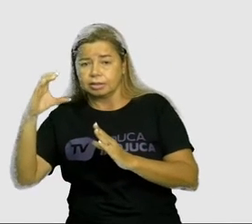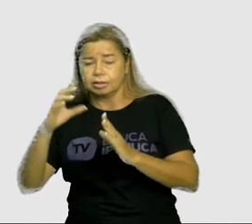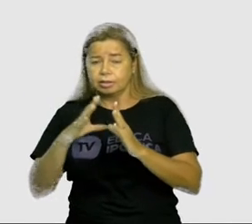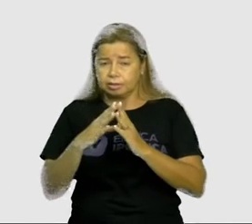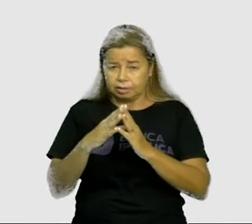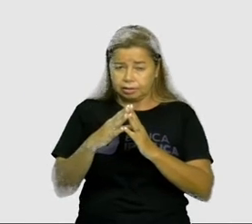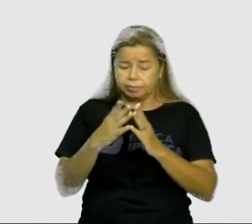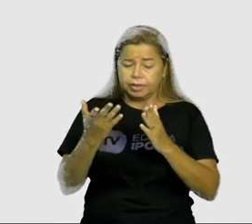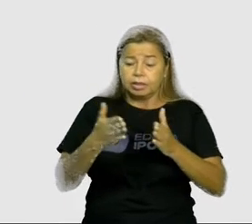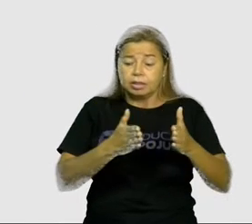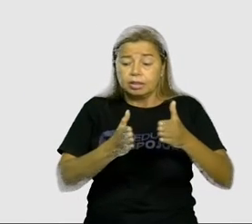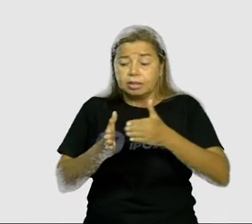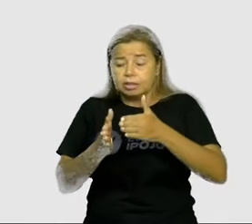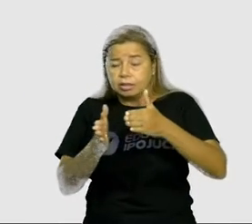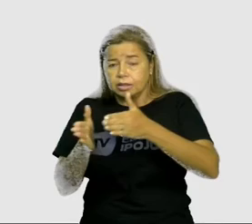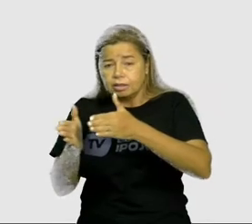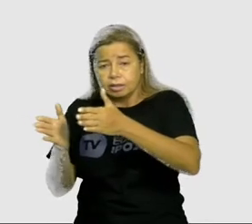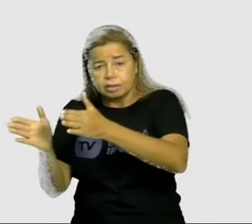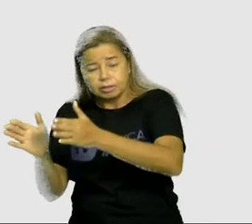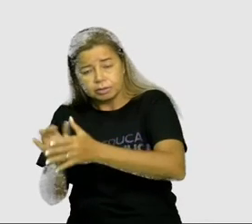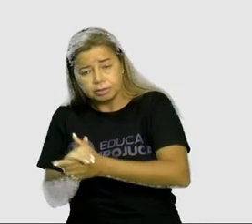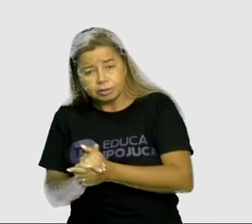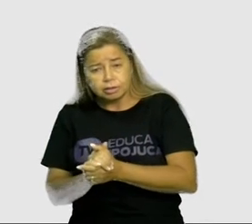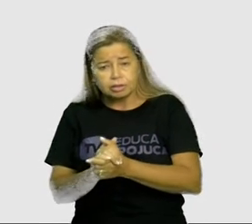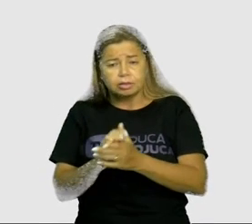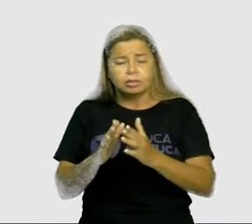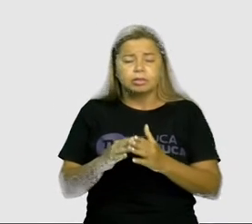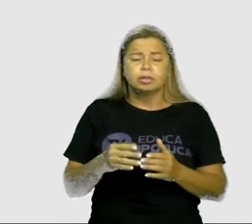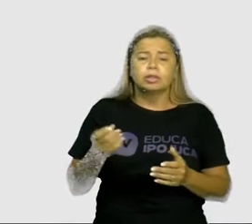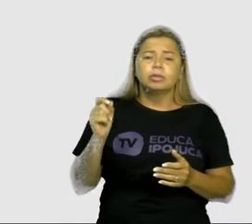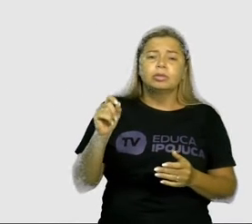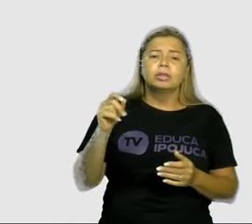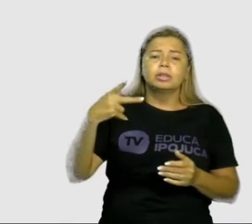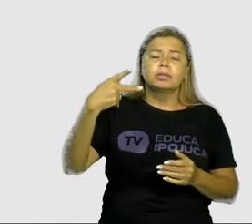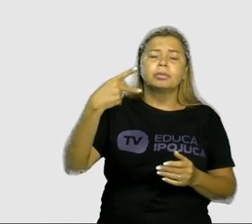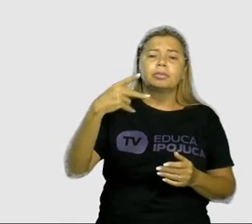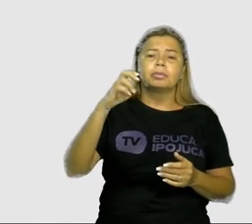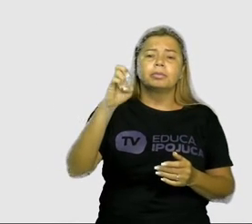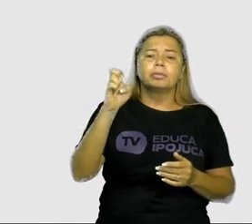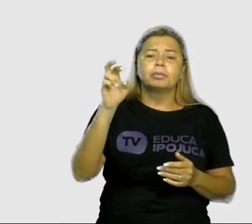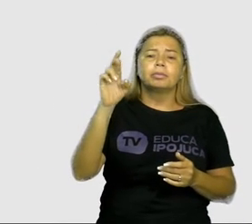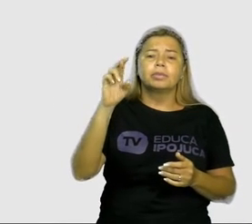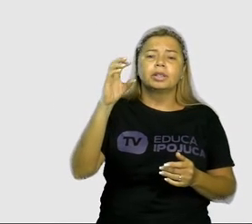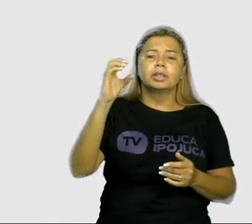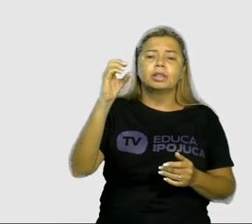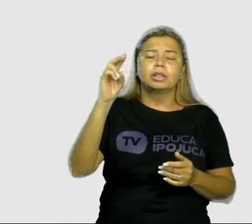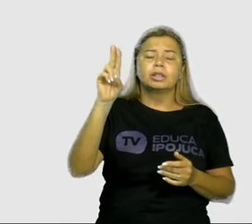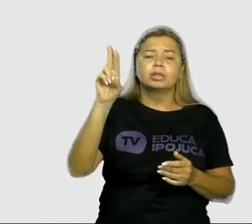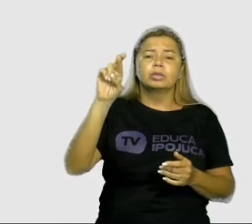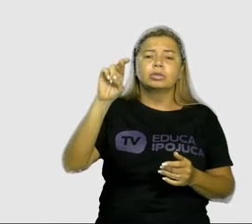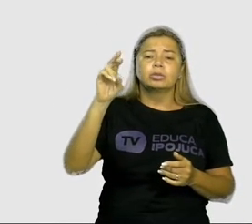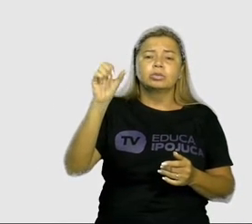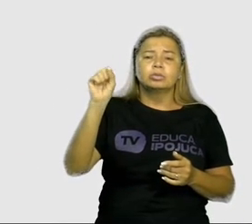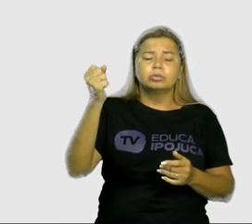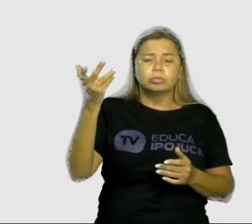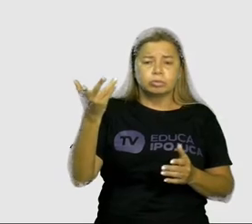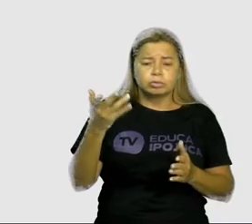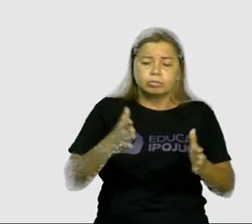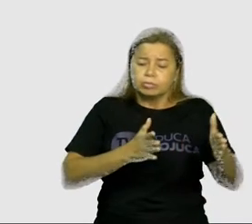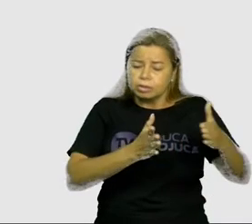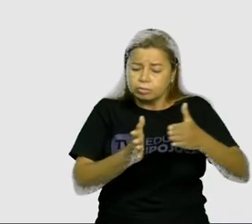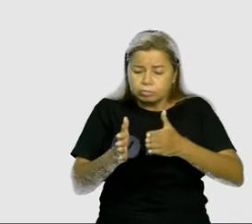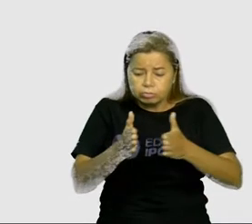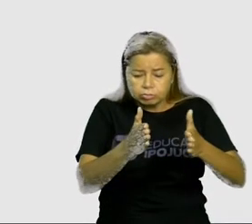ele está fazendo um trajeto O que é um perfume é o caminho na qual ele traça